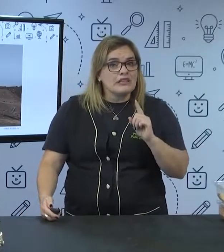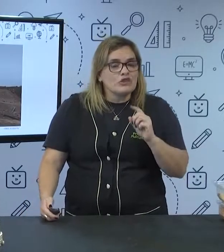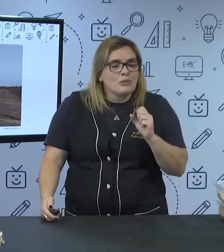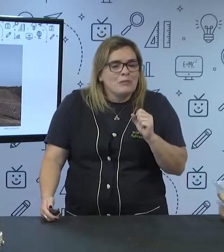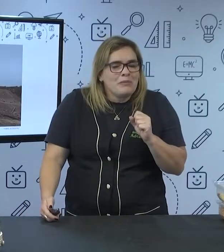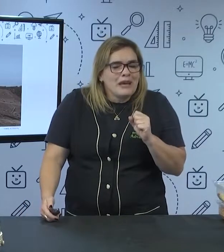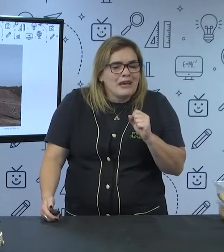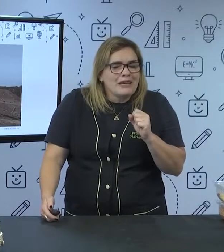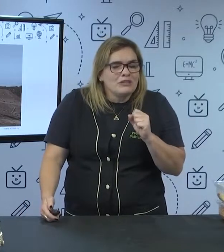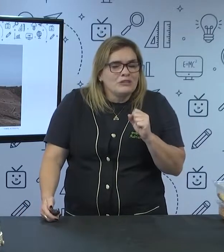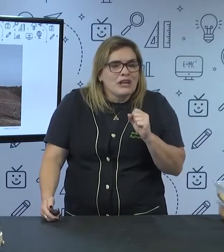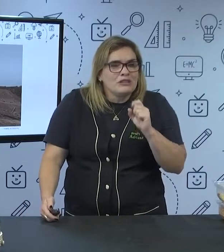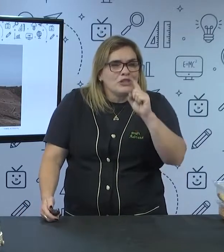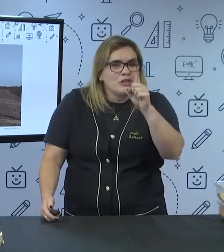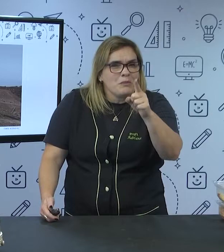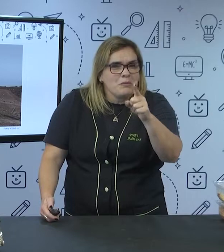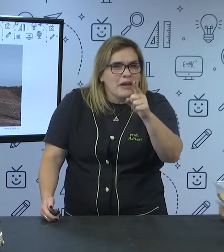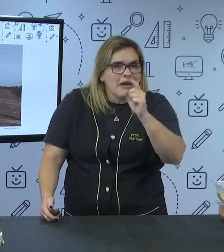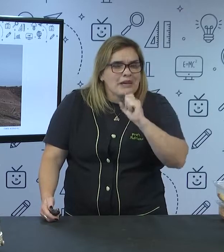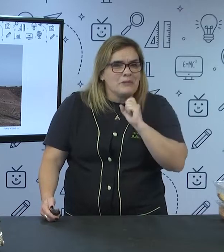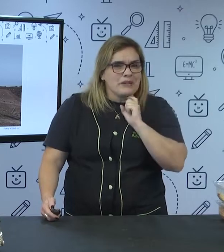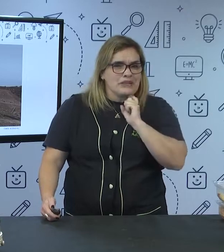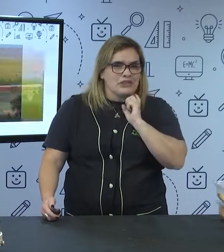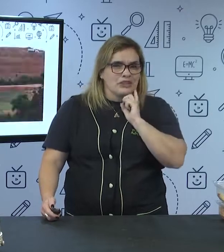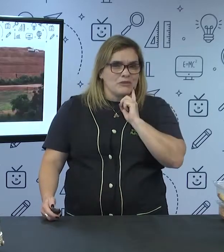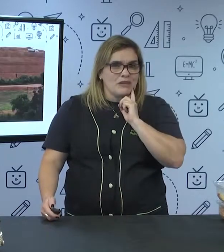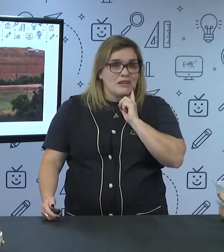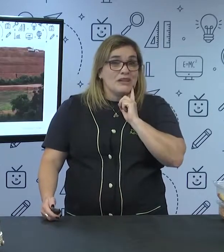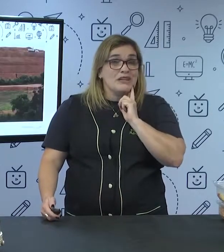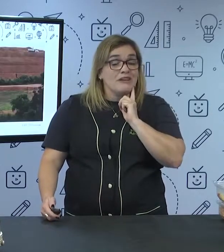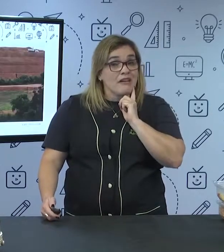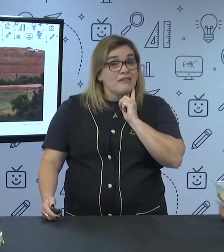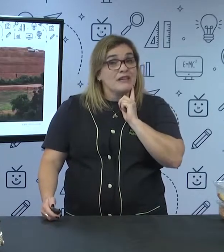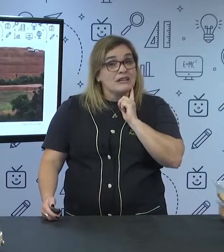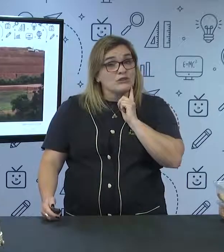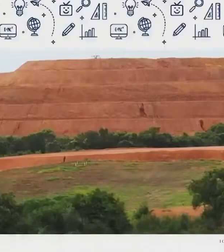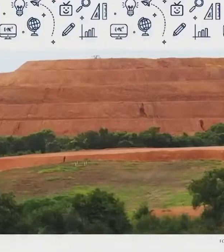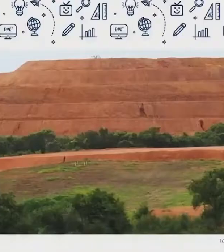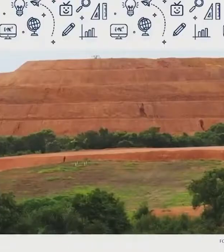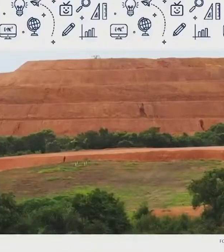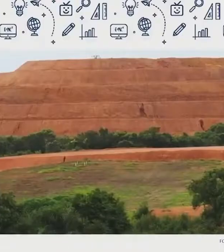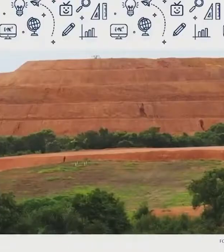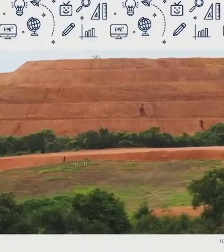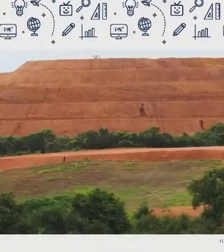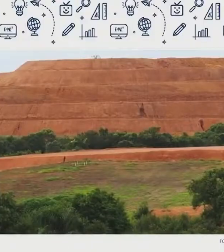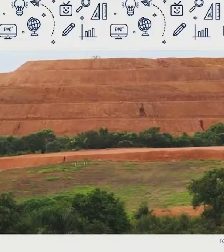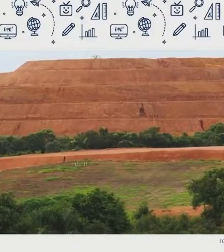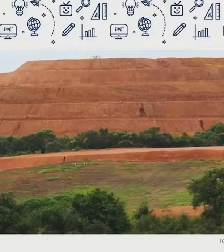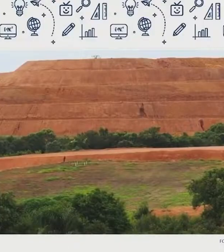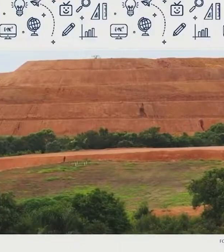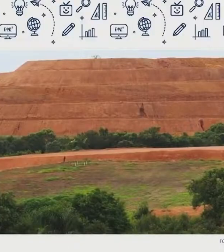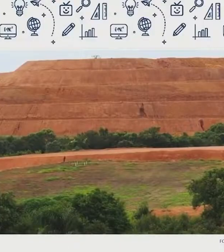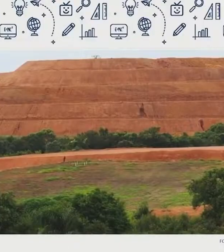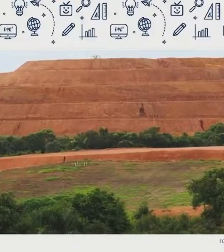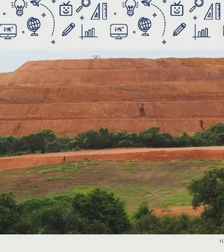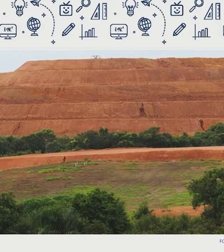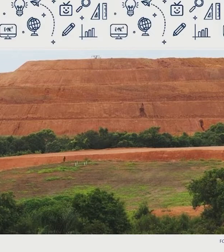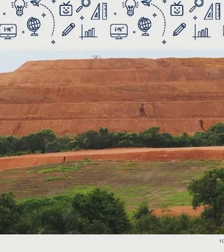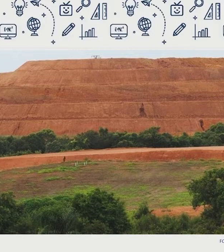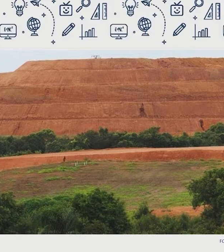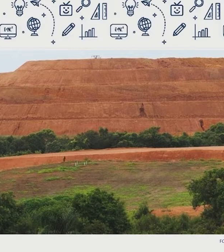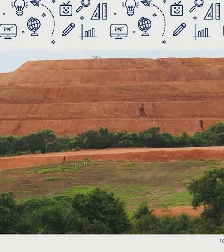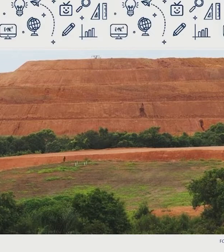de lixo bem grudadinho, bem apertadinho. E vai ficando desta forma. Aqui já é